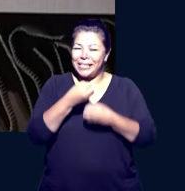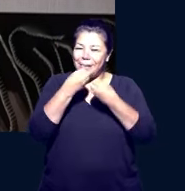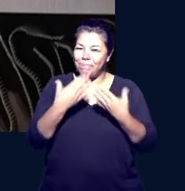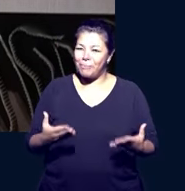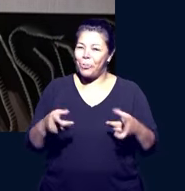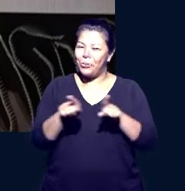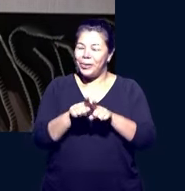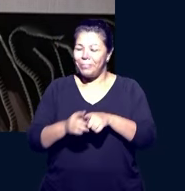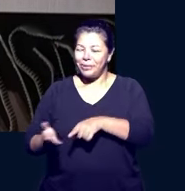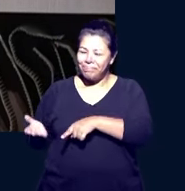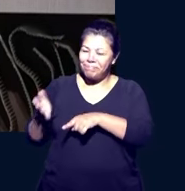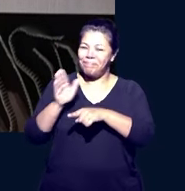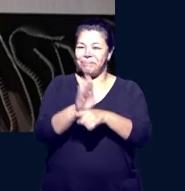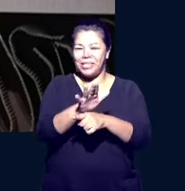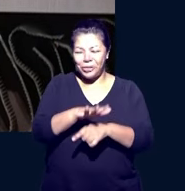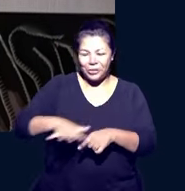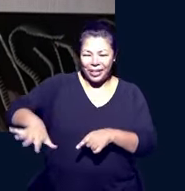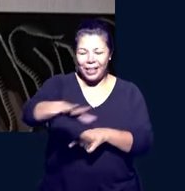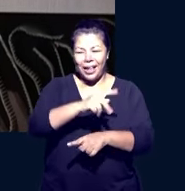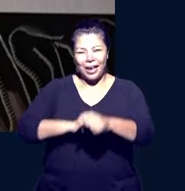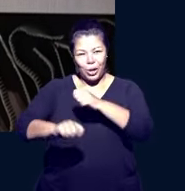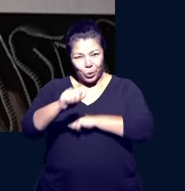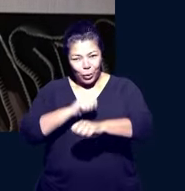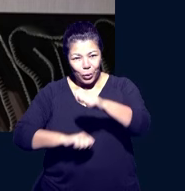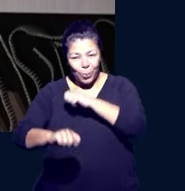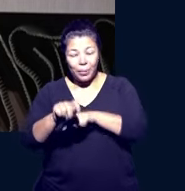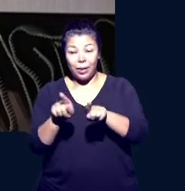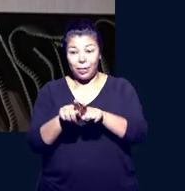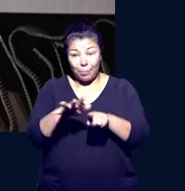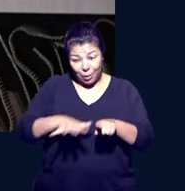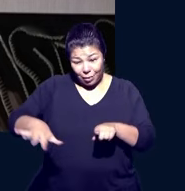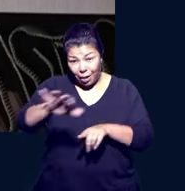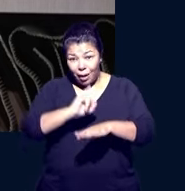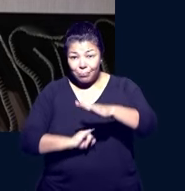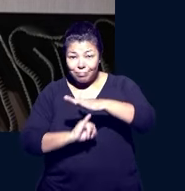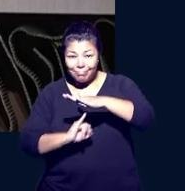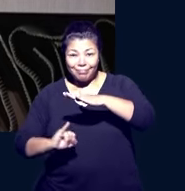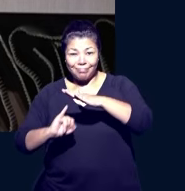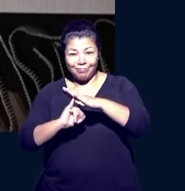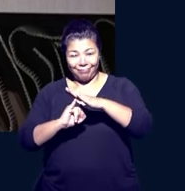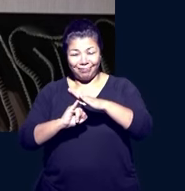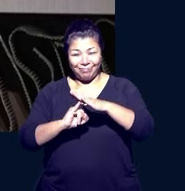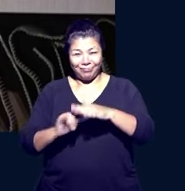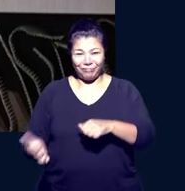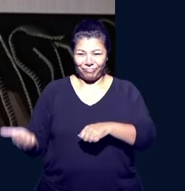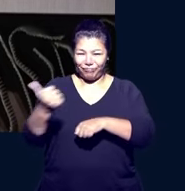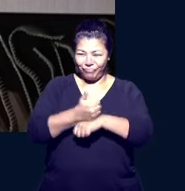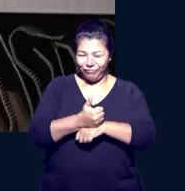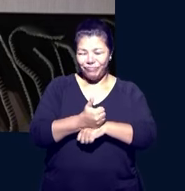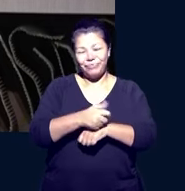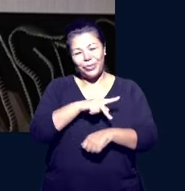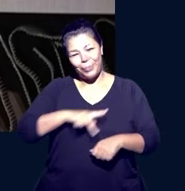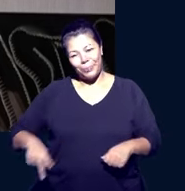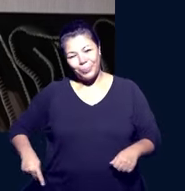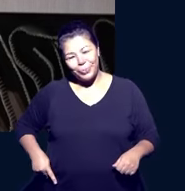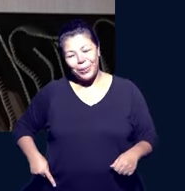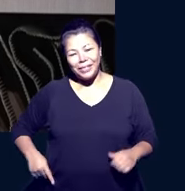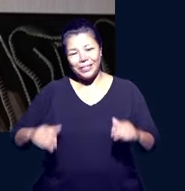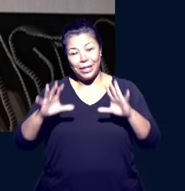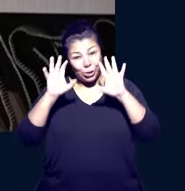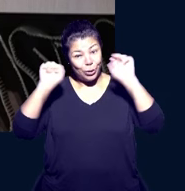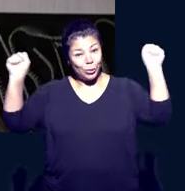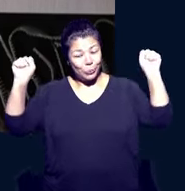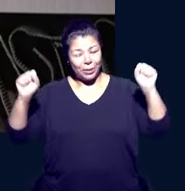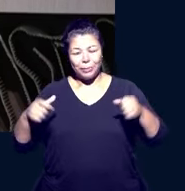modernidade na área econômica e na área institucional na presidência do supremo então ministro é muito bem-vindo eu